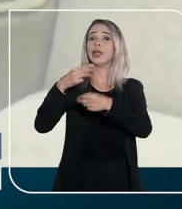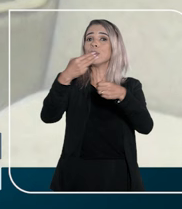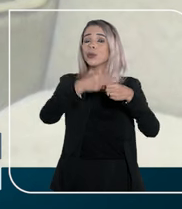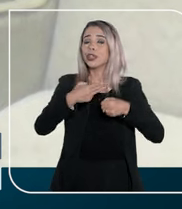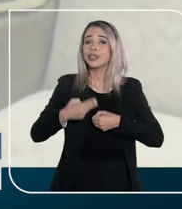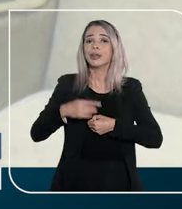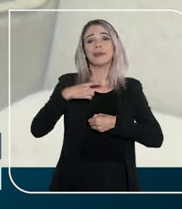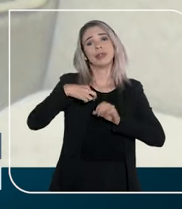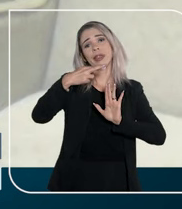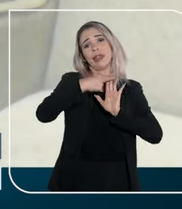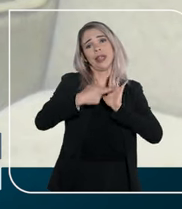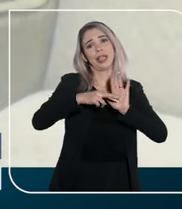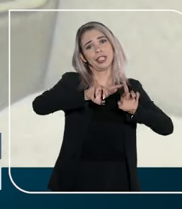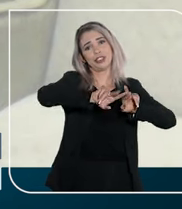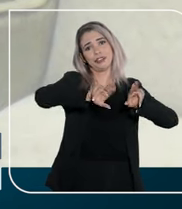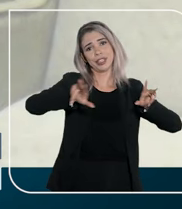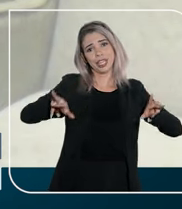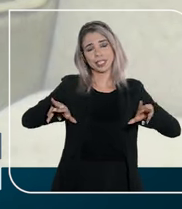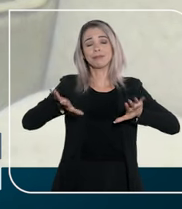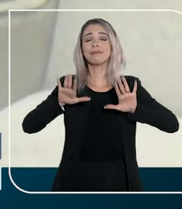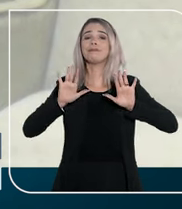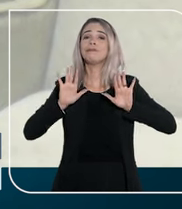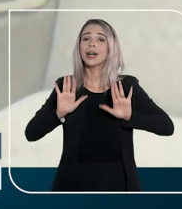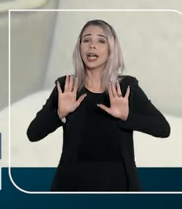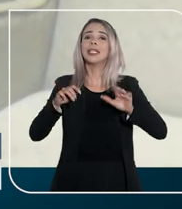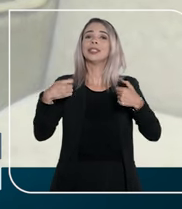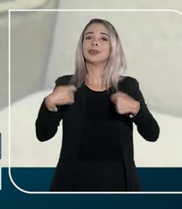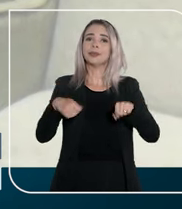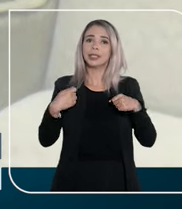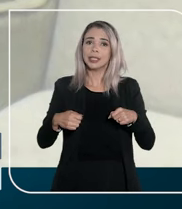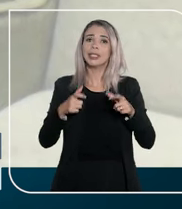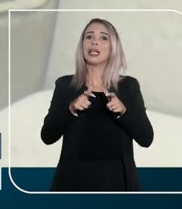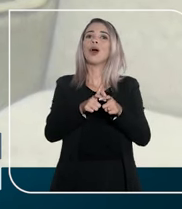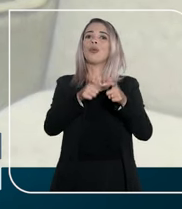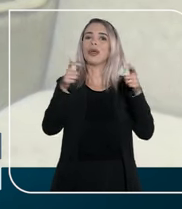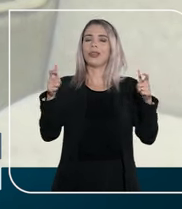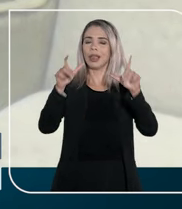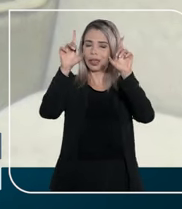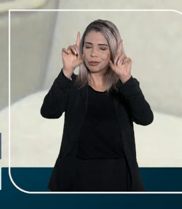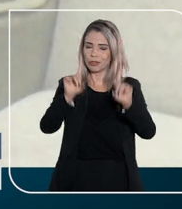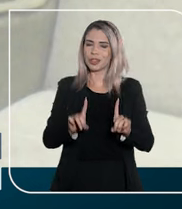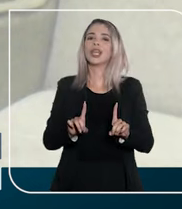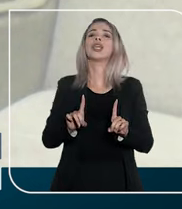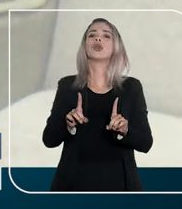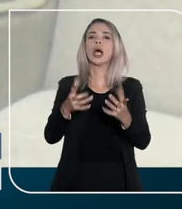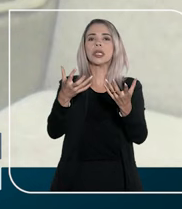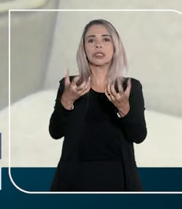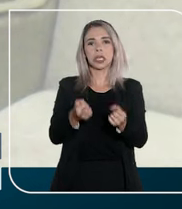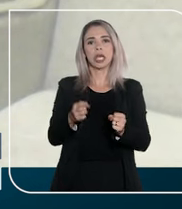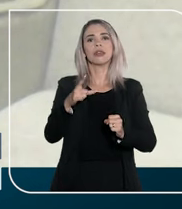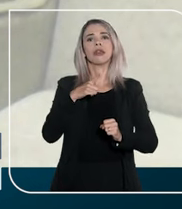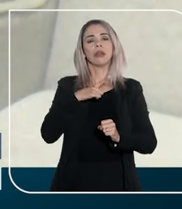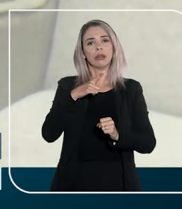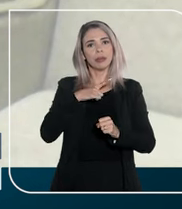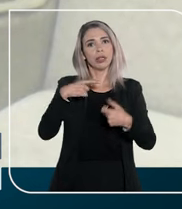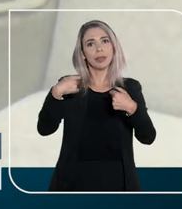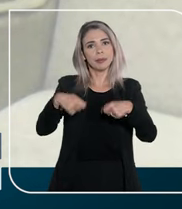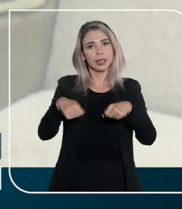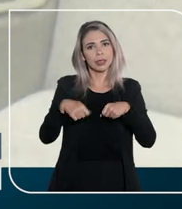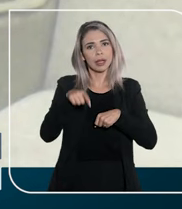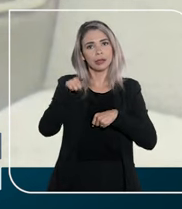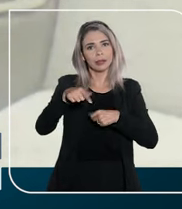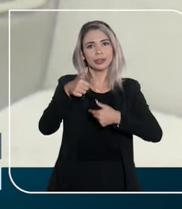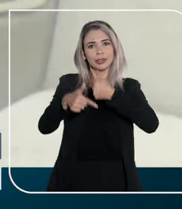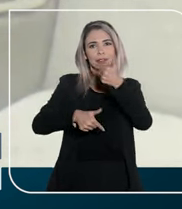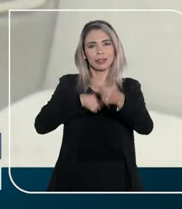municípios, mas é importante que haja a ampliação desse direito, do reconhecimento dessa necessidade de